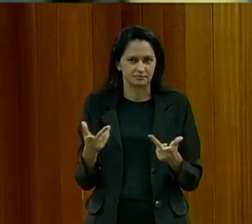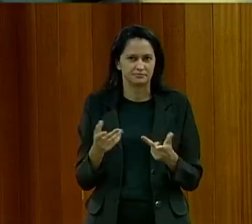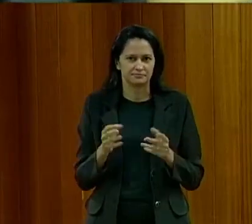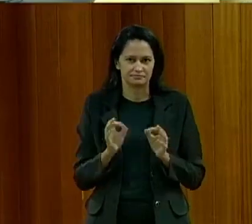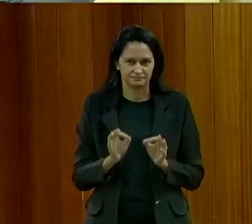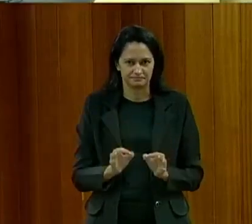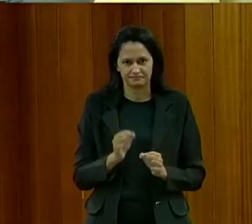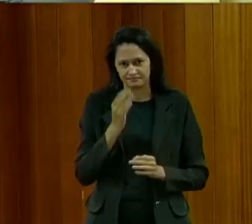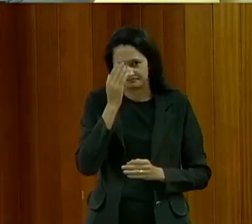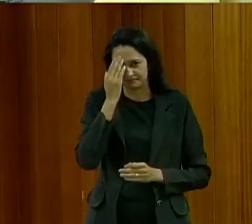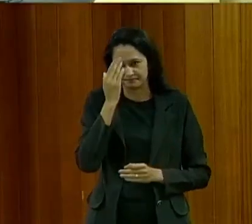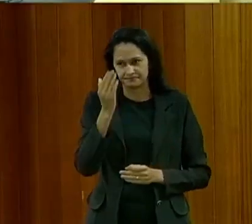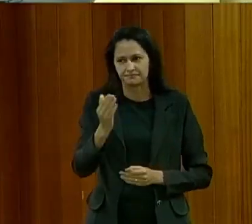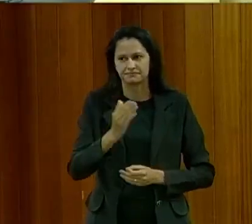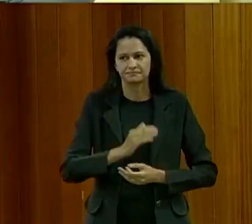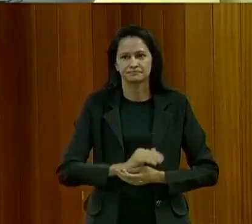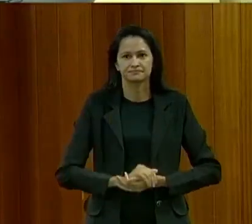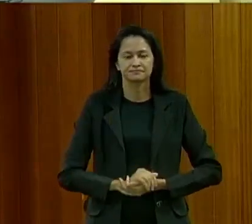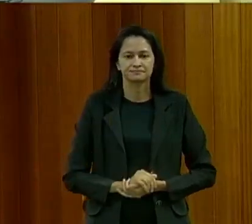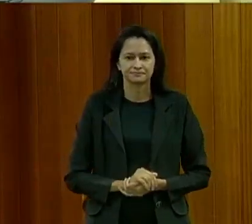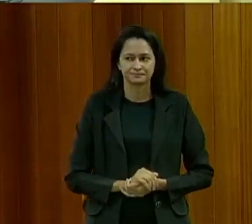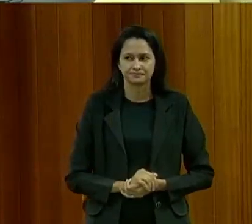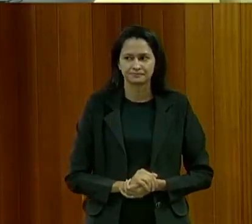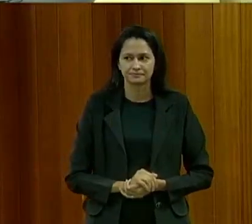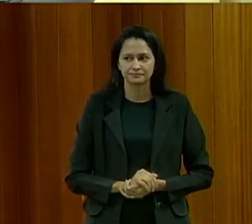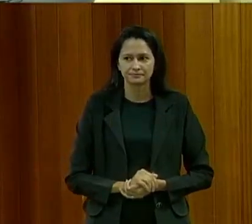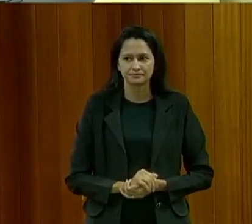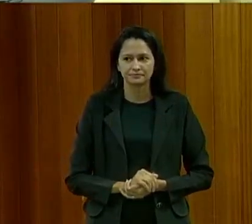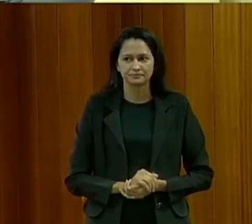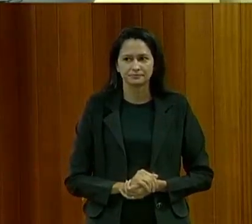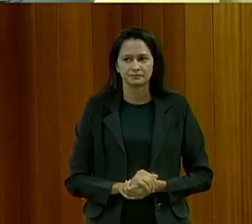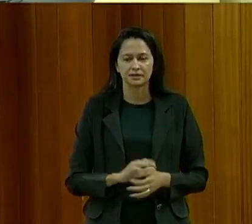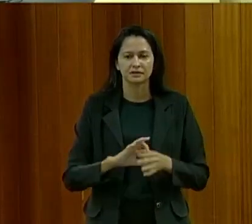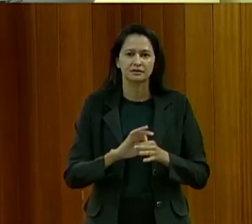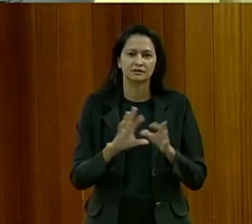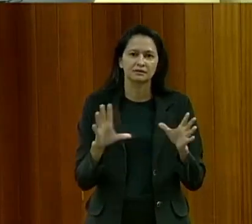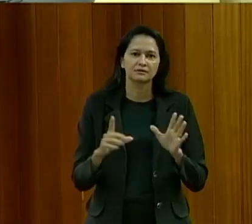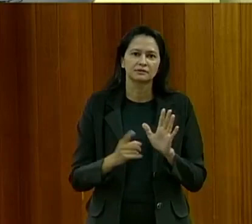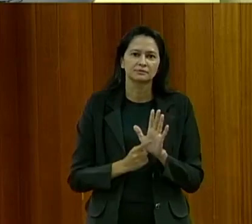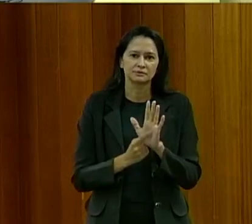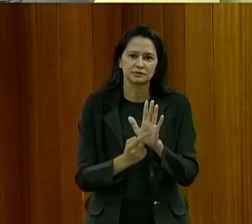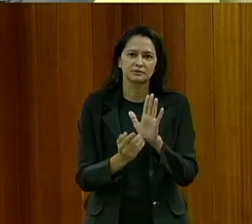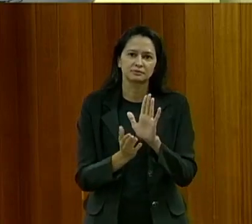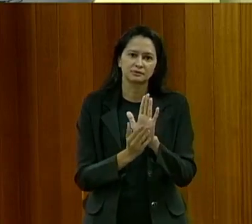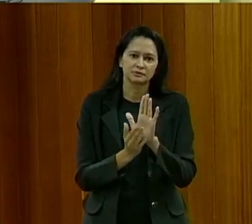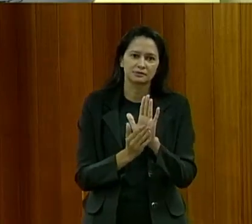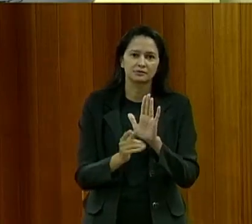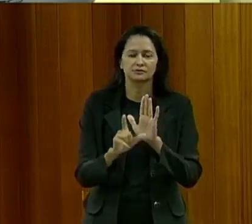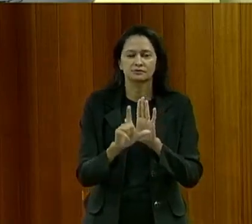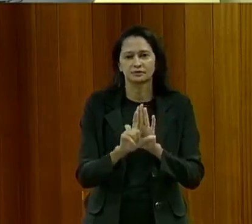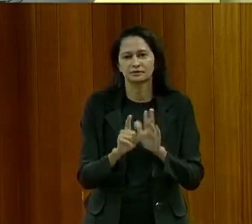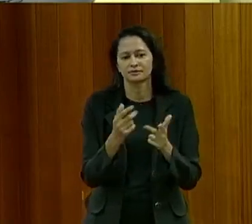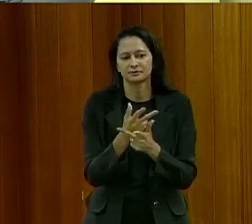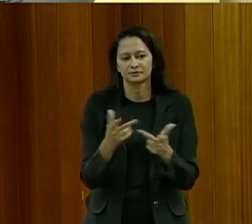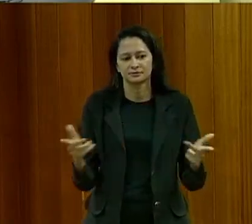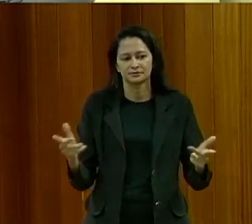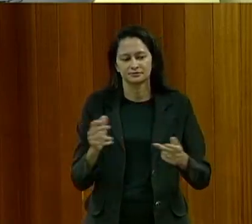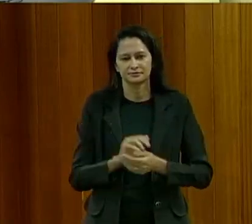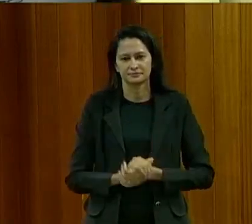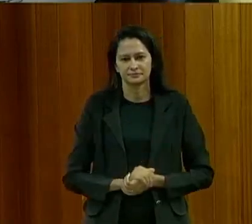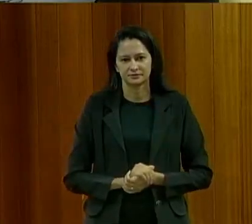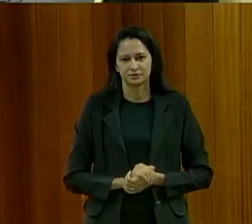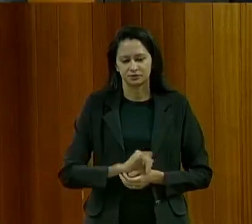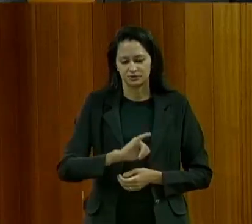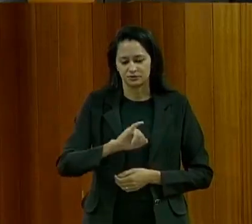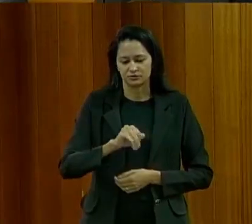Momento destinado à apresentação de matérias. Algum vereador deseja? Vereador Joãozinho Guimarães, pela ordem. Bom dia, senhor presidente, senhores